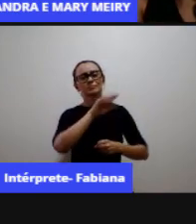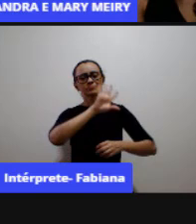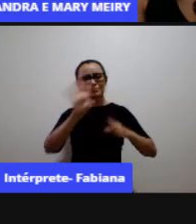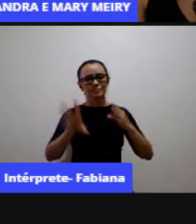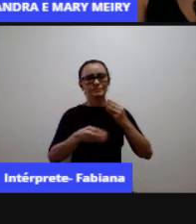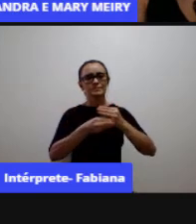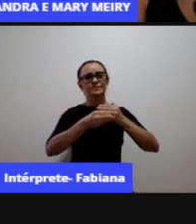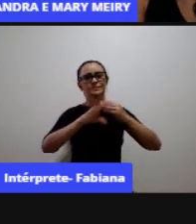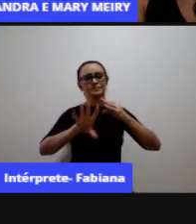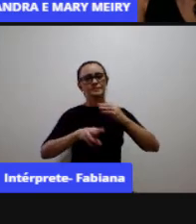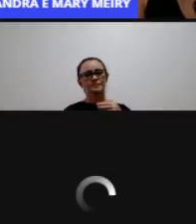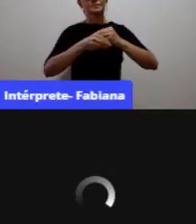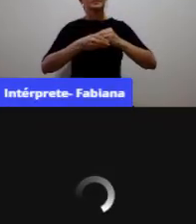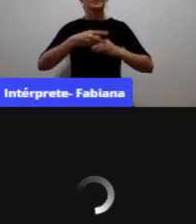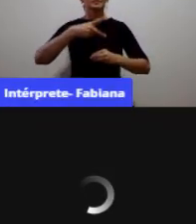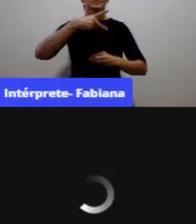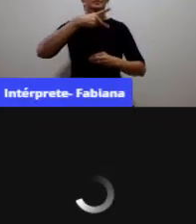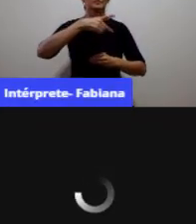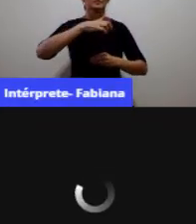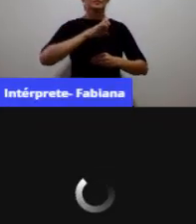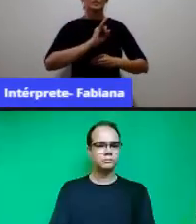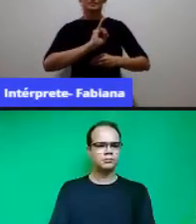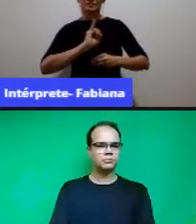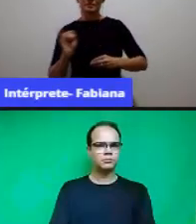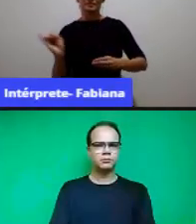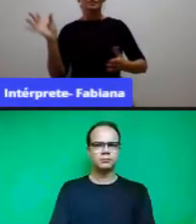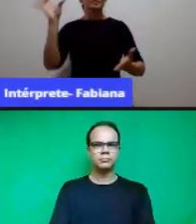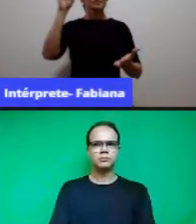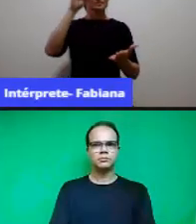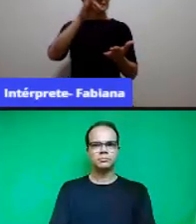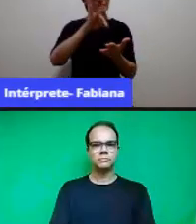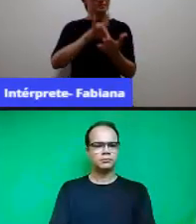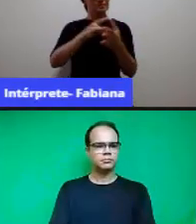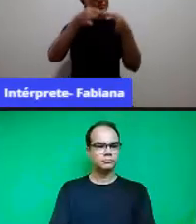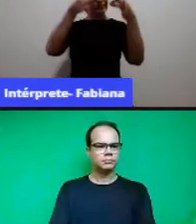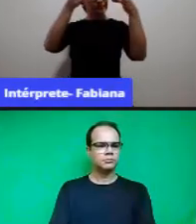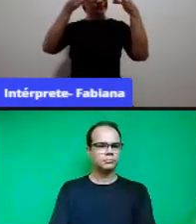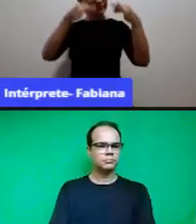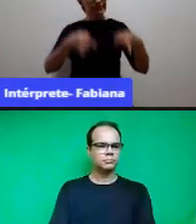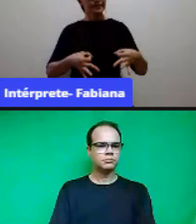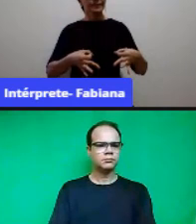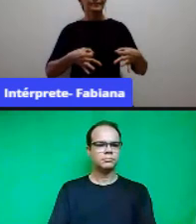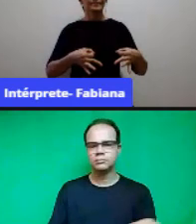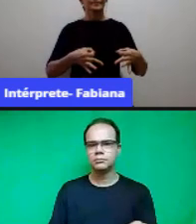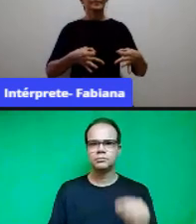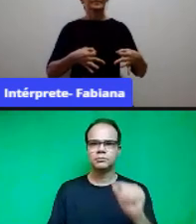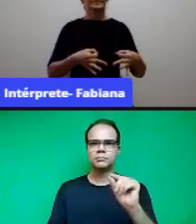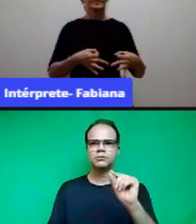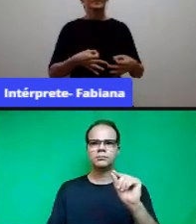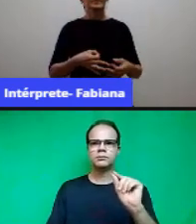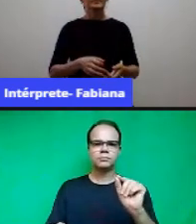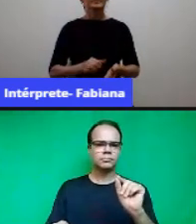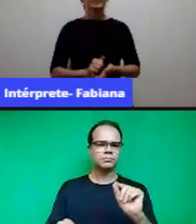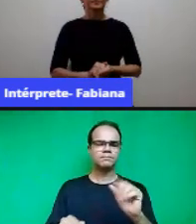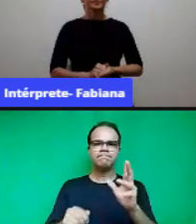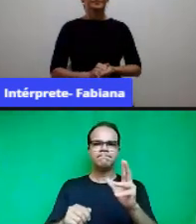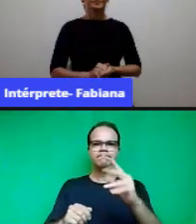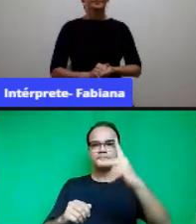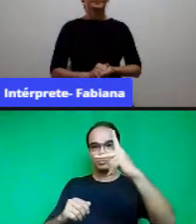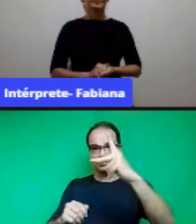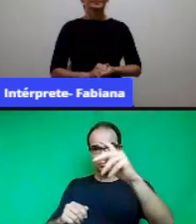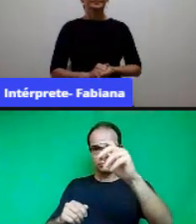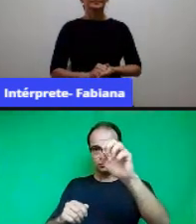você elabore um PEI que seja realmente condizente e fidedigno para esse aluno com